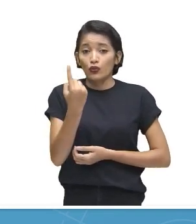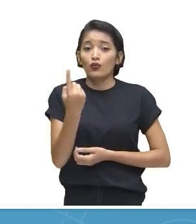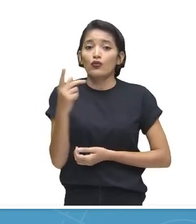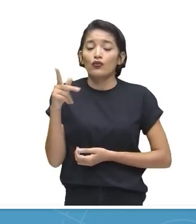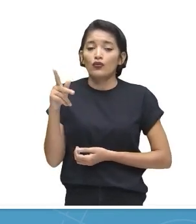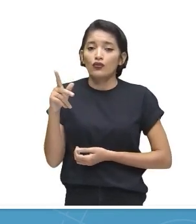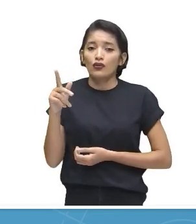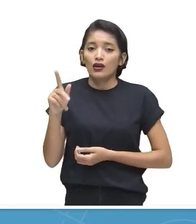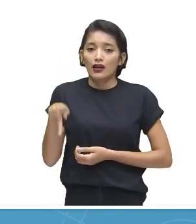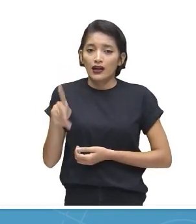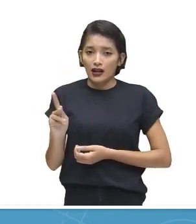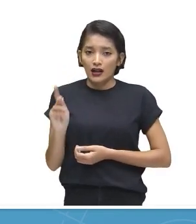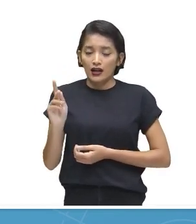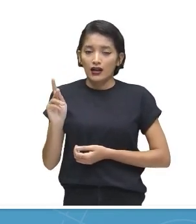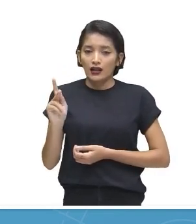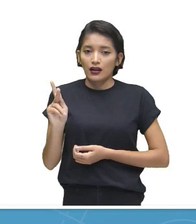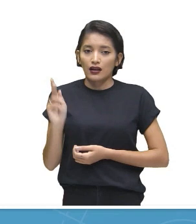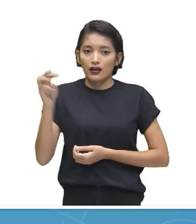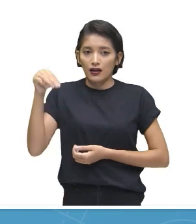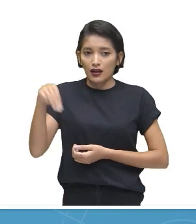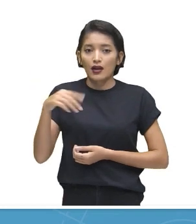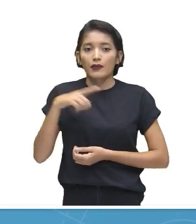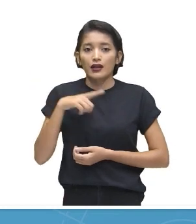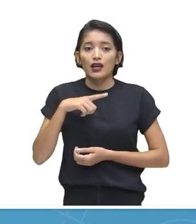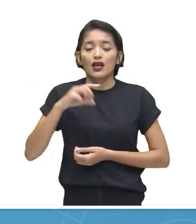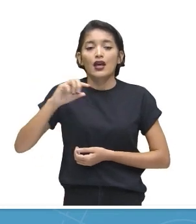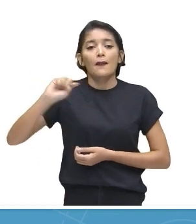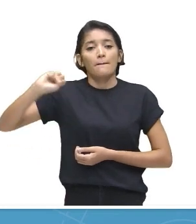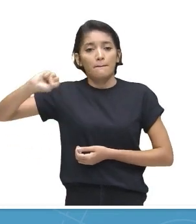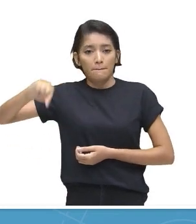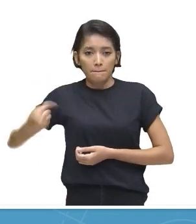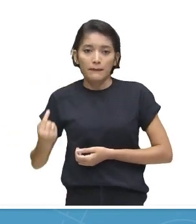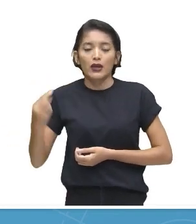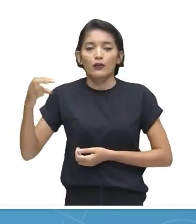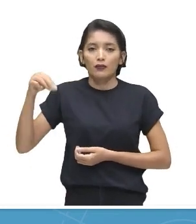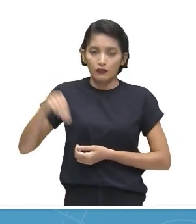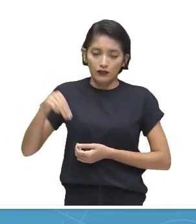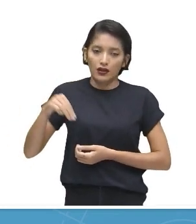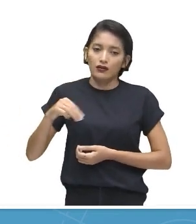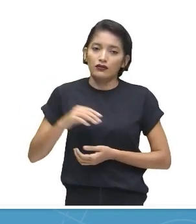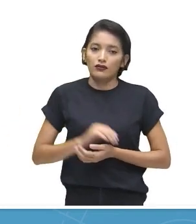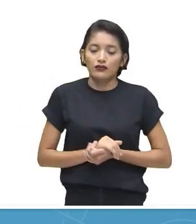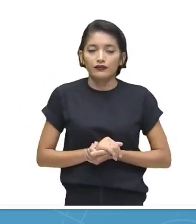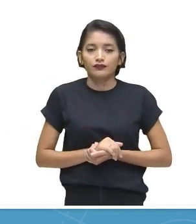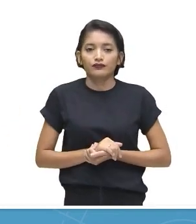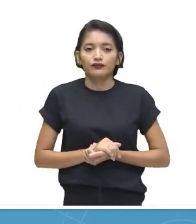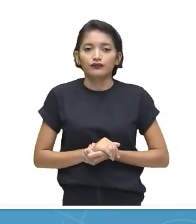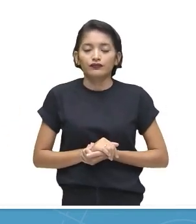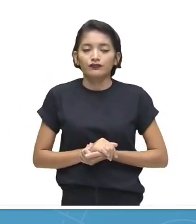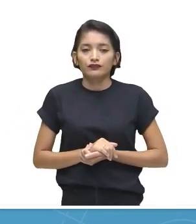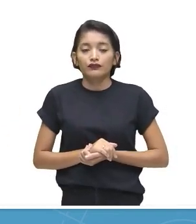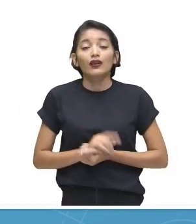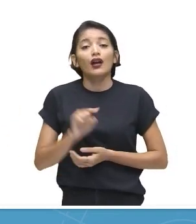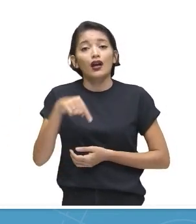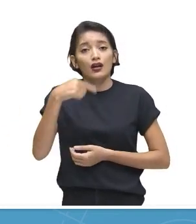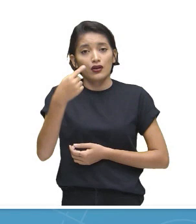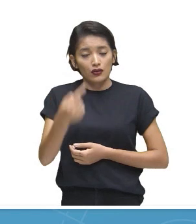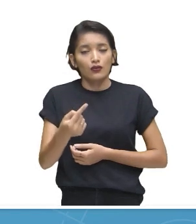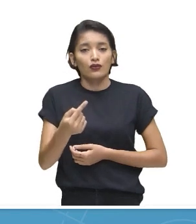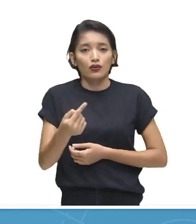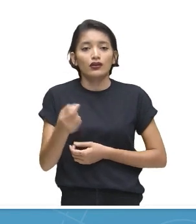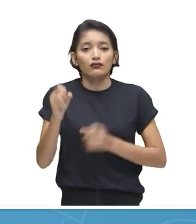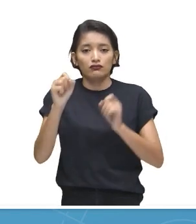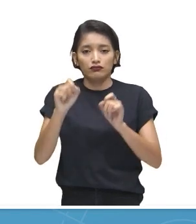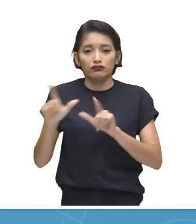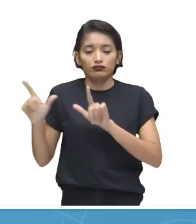nós teremos 1000 metros. Então, cada quilômetro equivale a 1000 metros. E aí, na nossa próxima questão, aliás, na nossa próxima